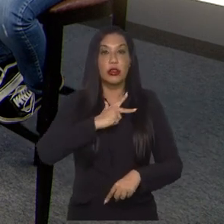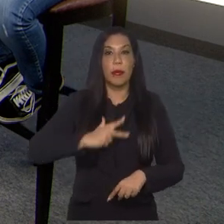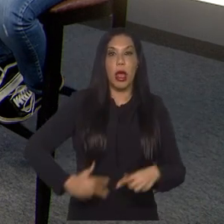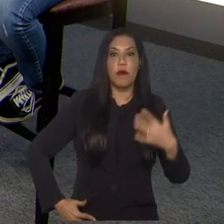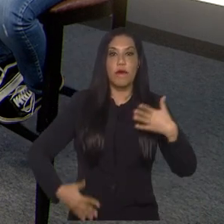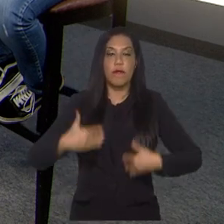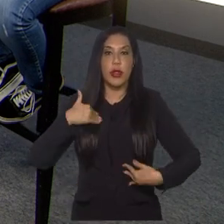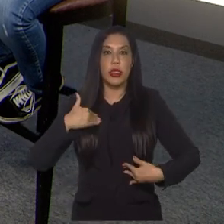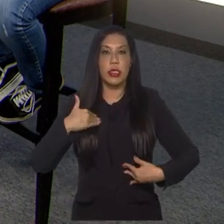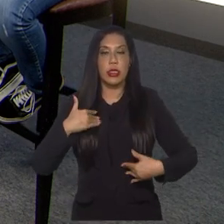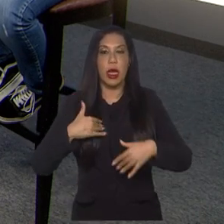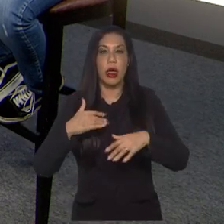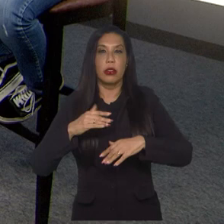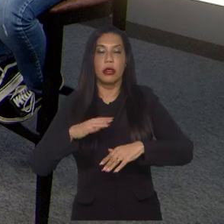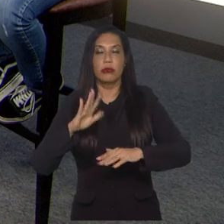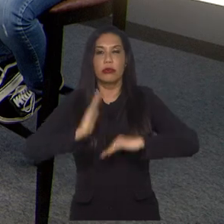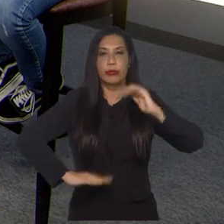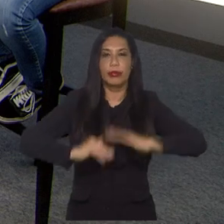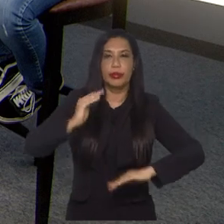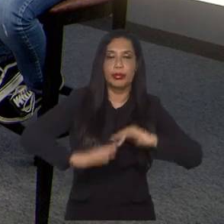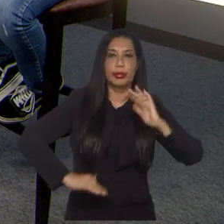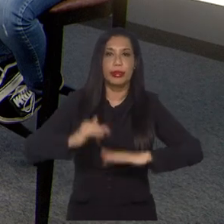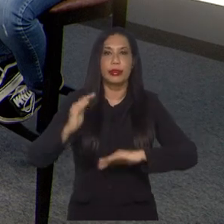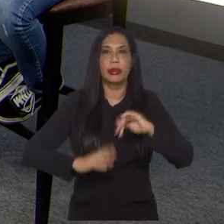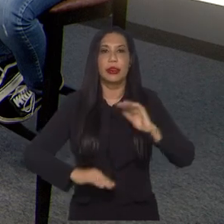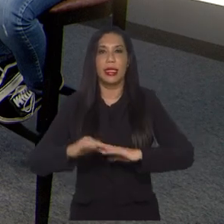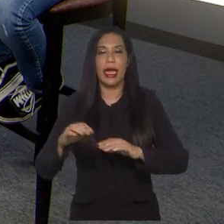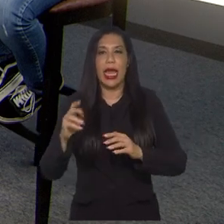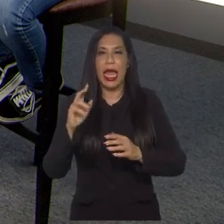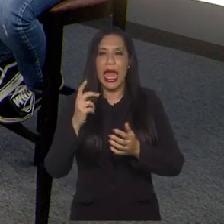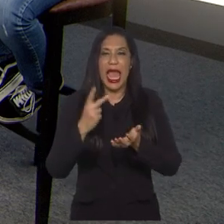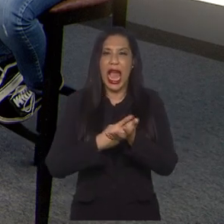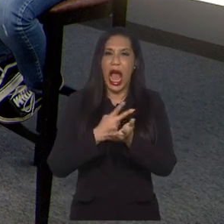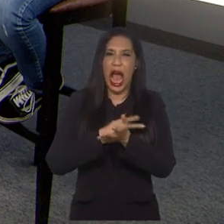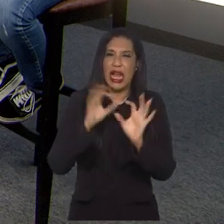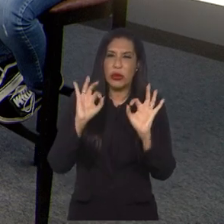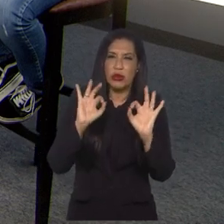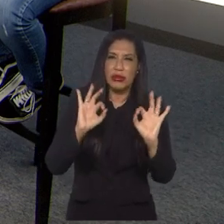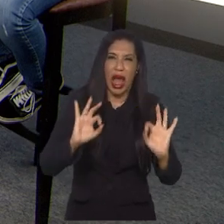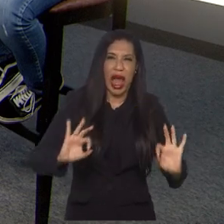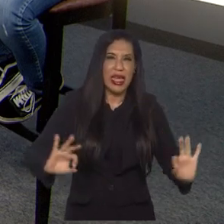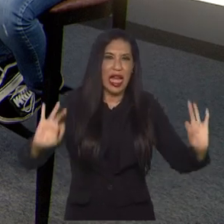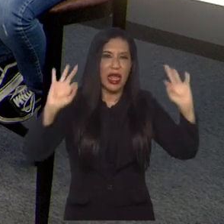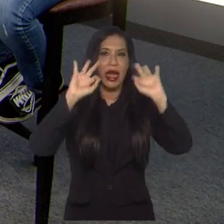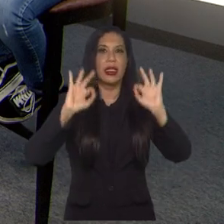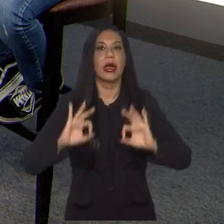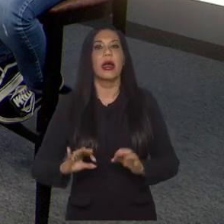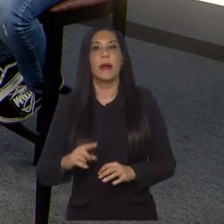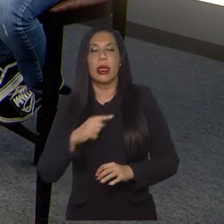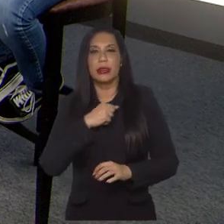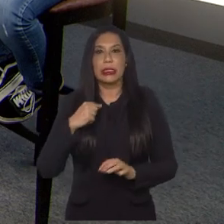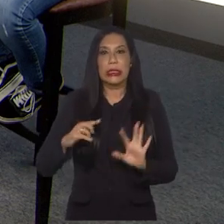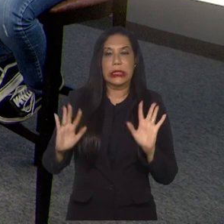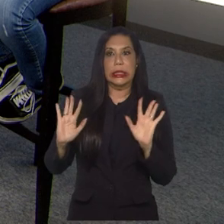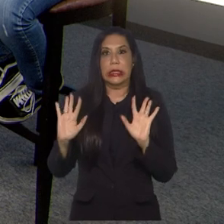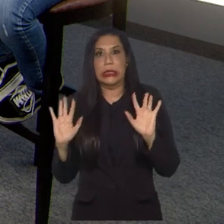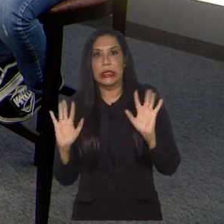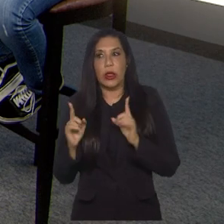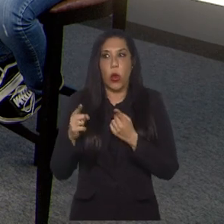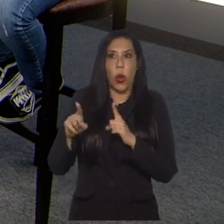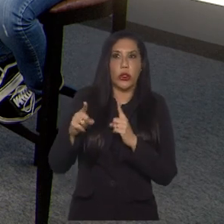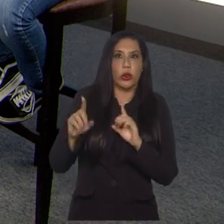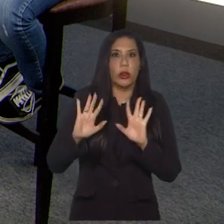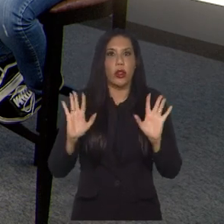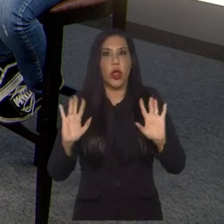né, muito técnica, com erro quase zero, e a China muito retraída, sim, jogando num contra-ataque, tentando mordiscar, né,